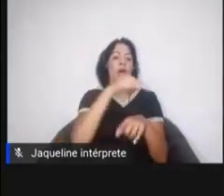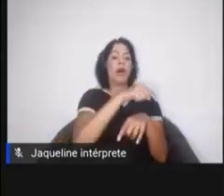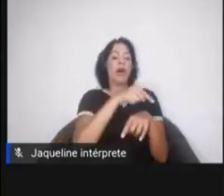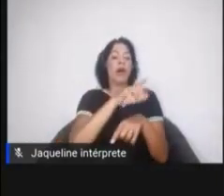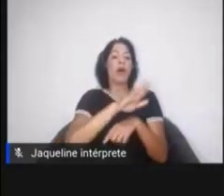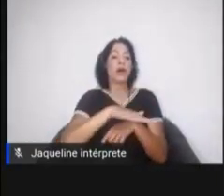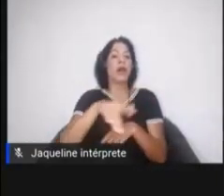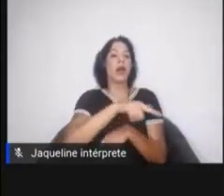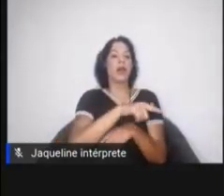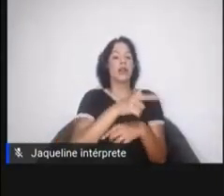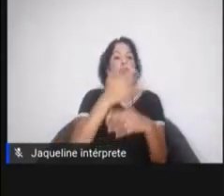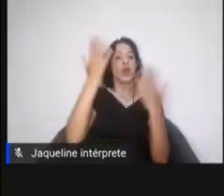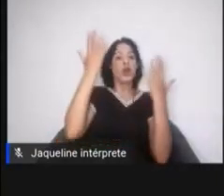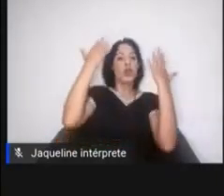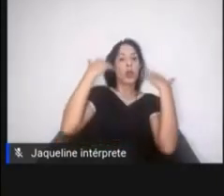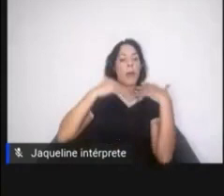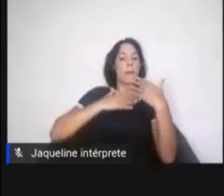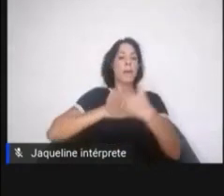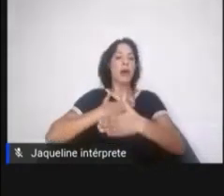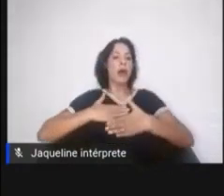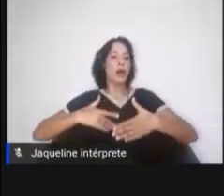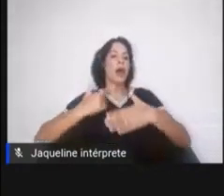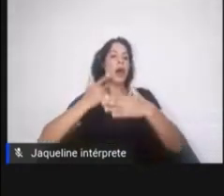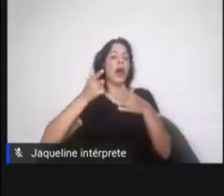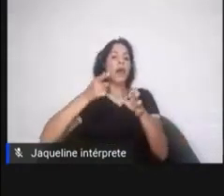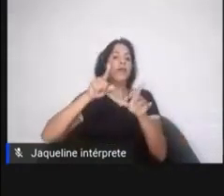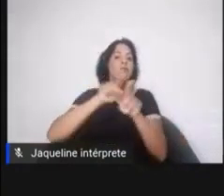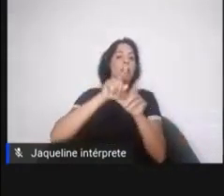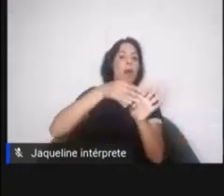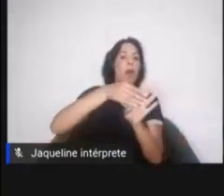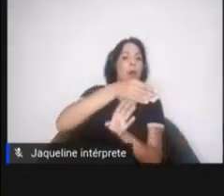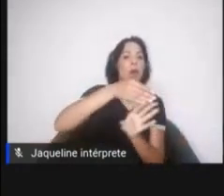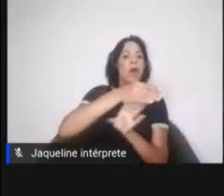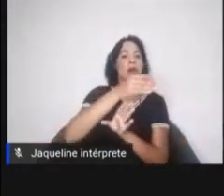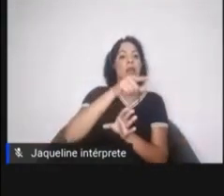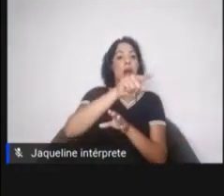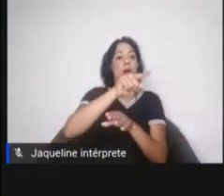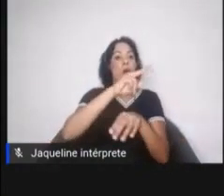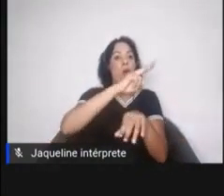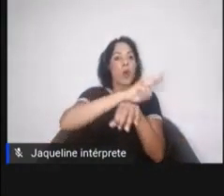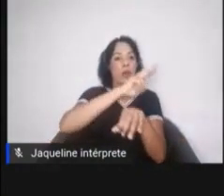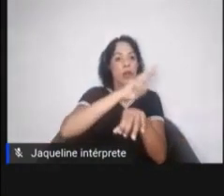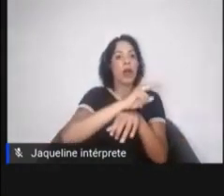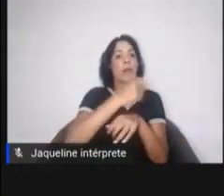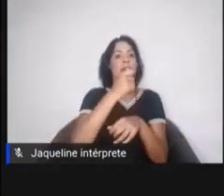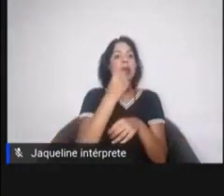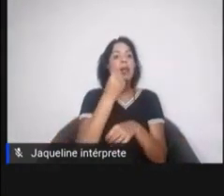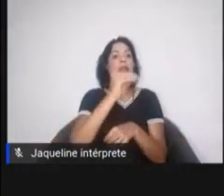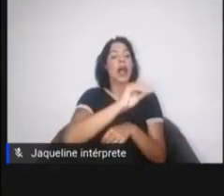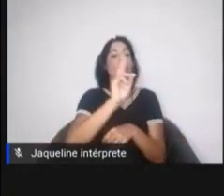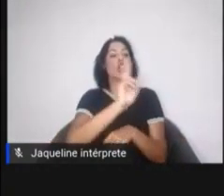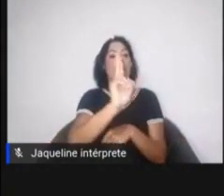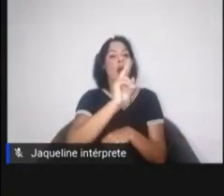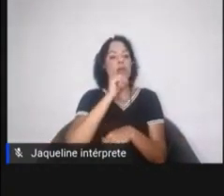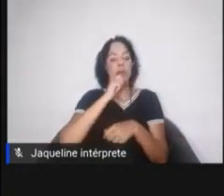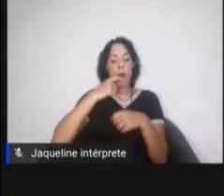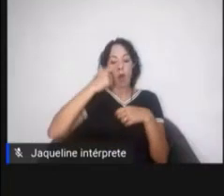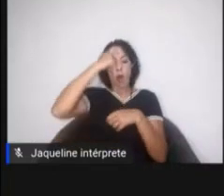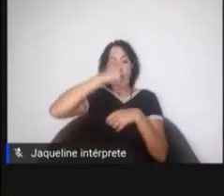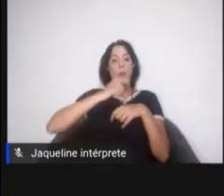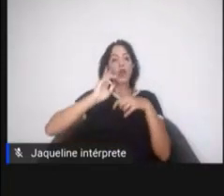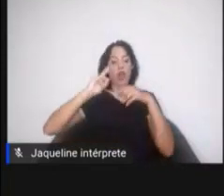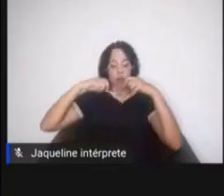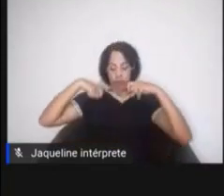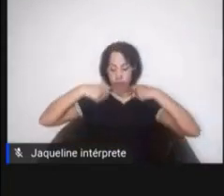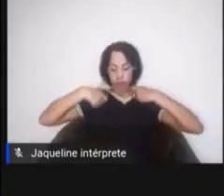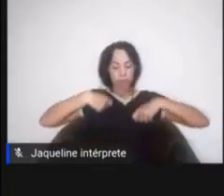o banho, sendo banhada, orientar o cuidador a nomear as partes do corpo da criança, quando é